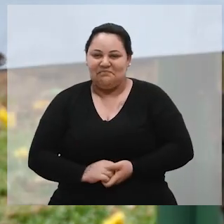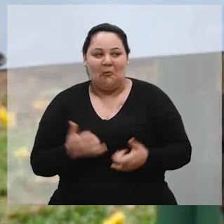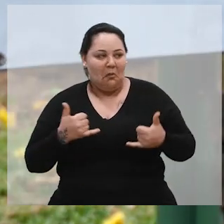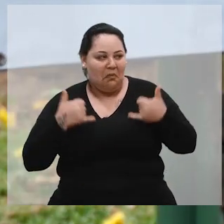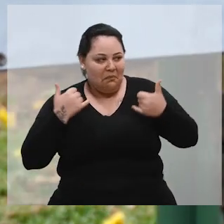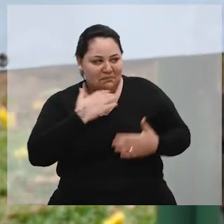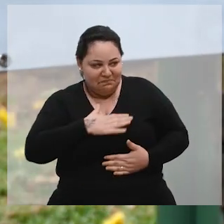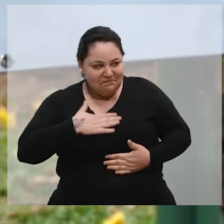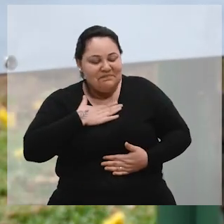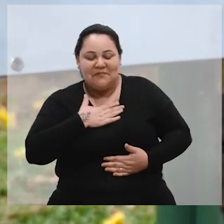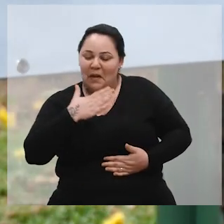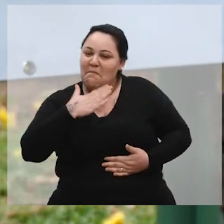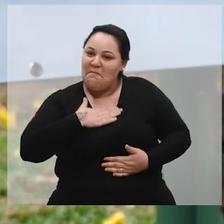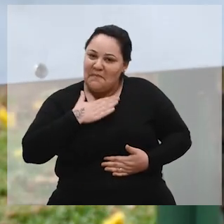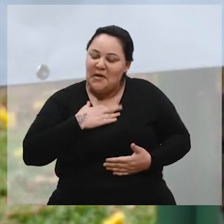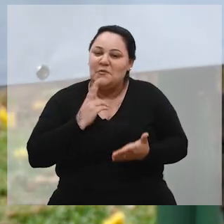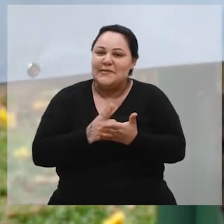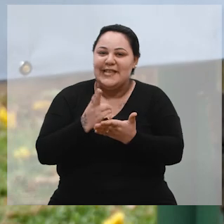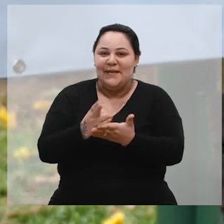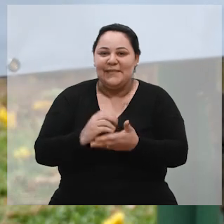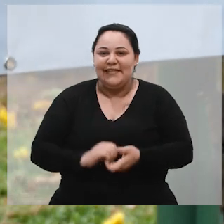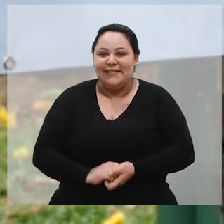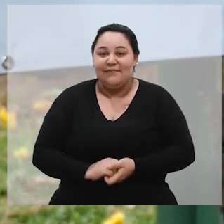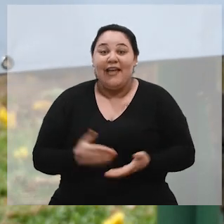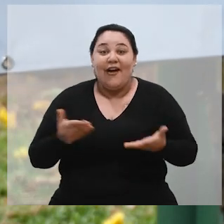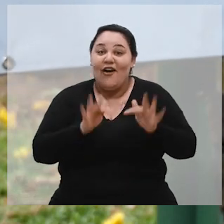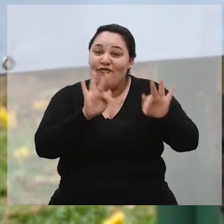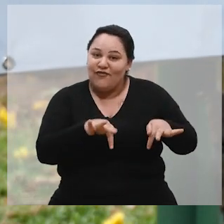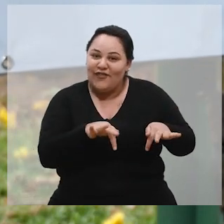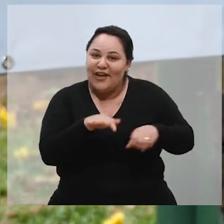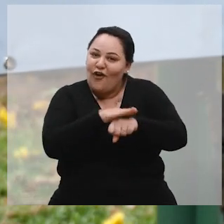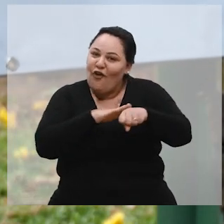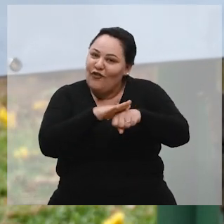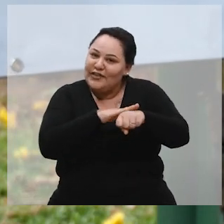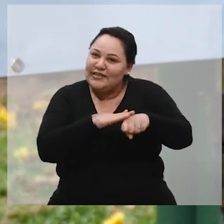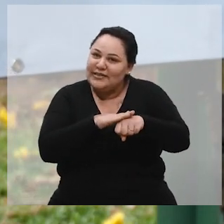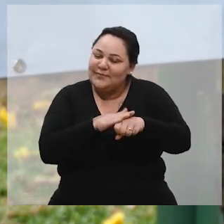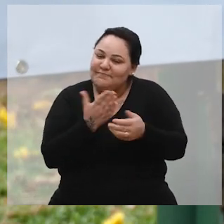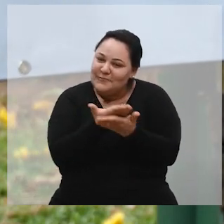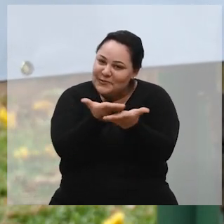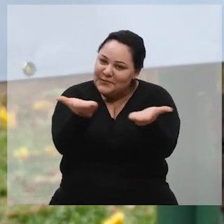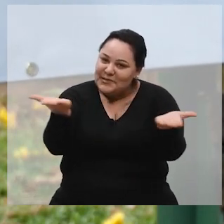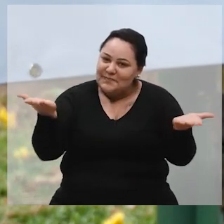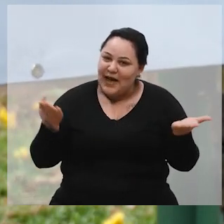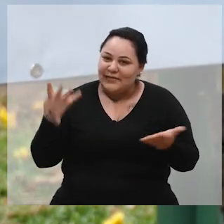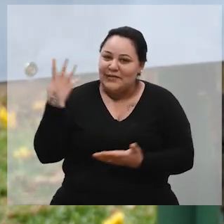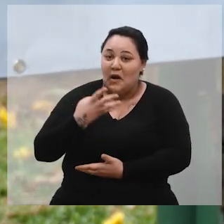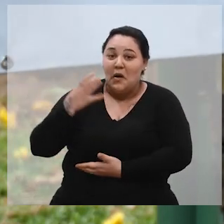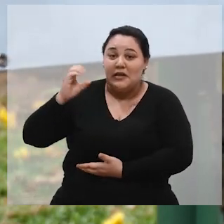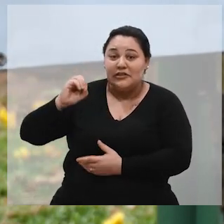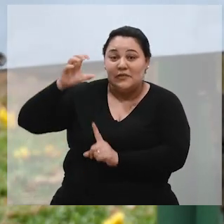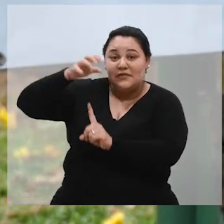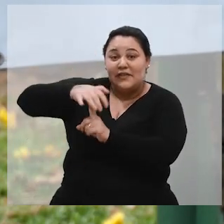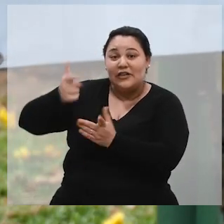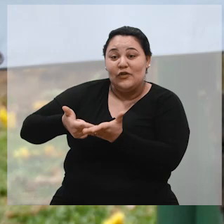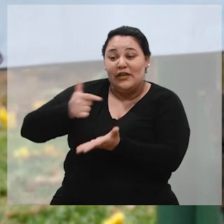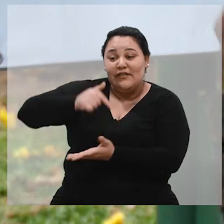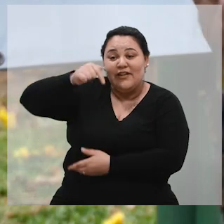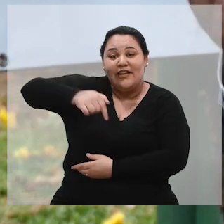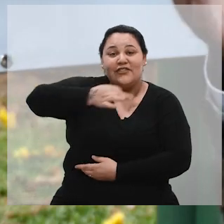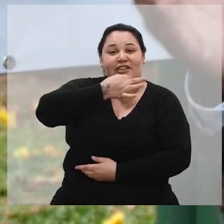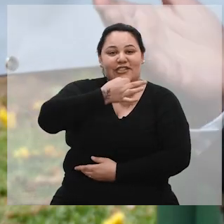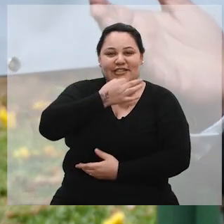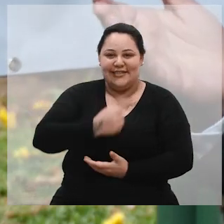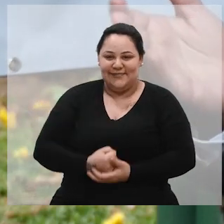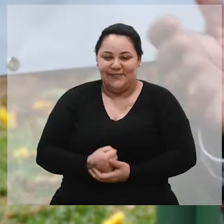foi toda nossa, como sempre. Então acabamos de conversar aqui no espaço da 40ª Feira do Livro de Caxias